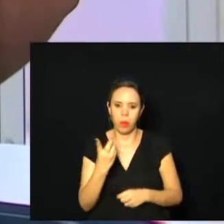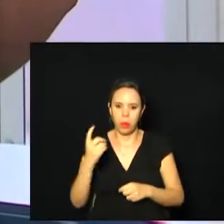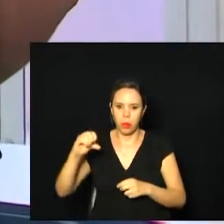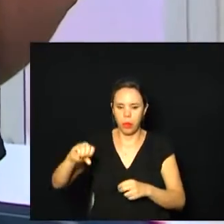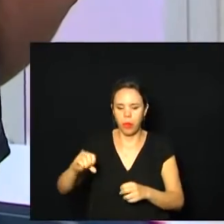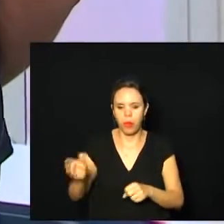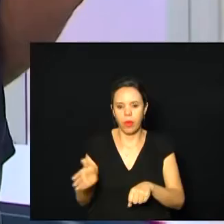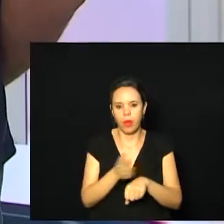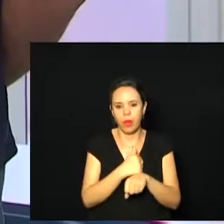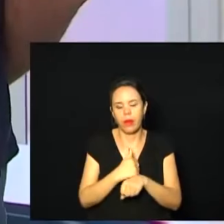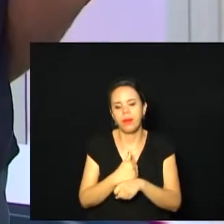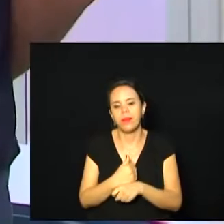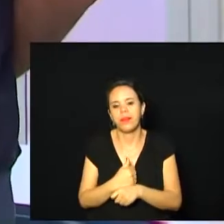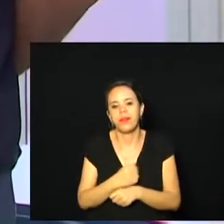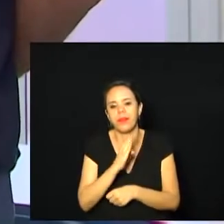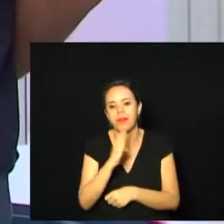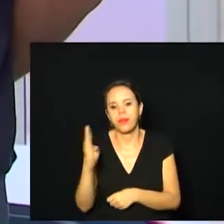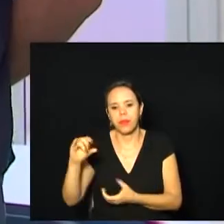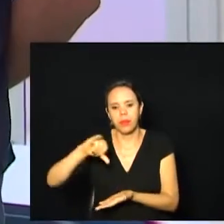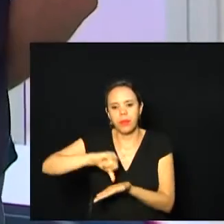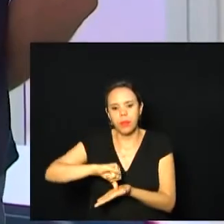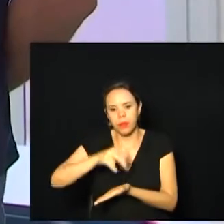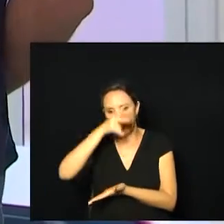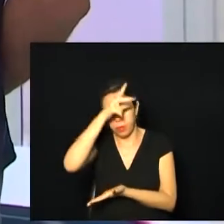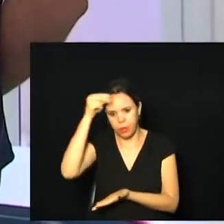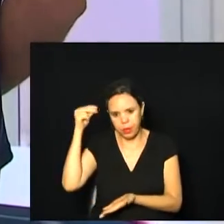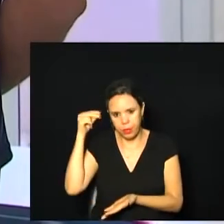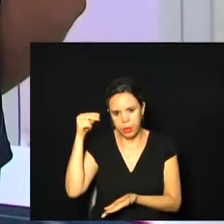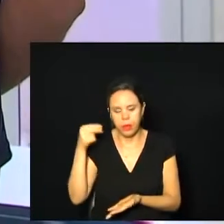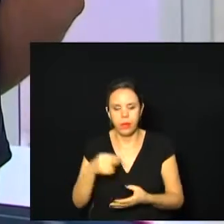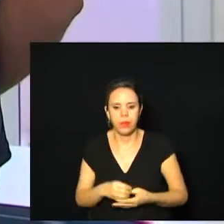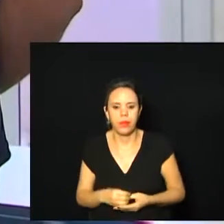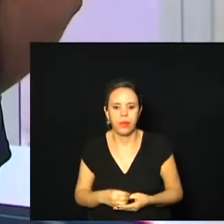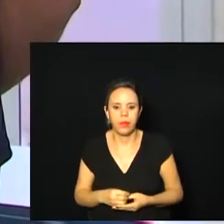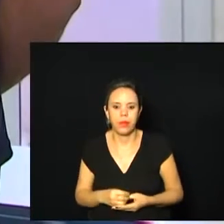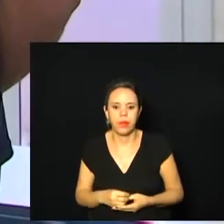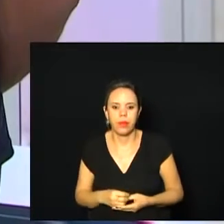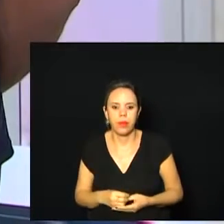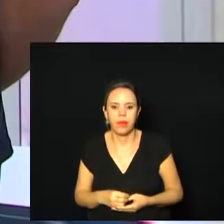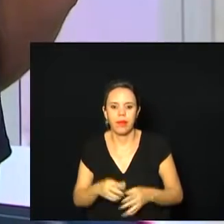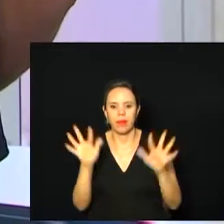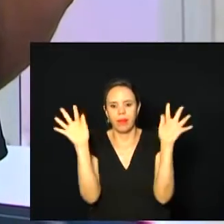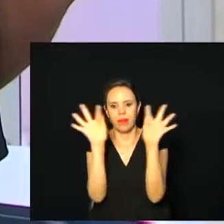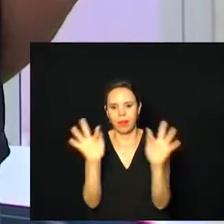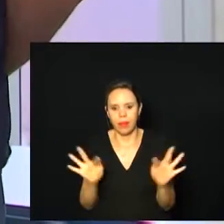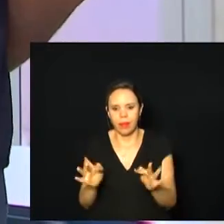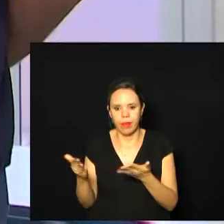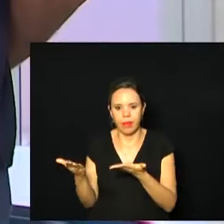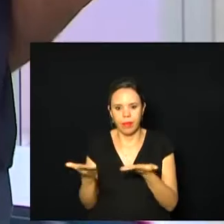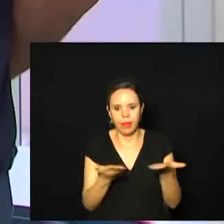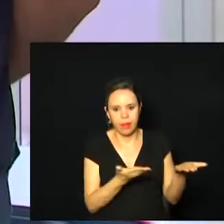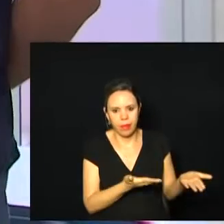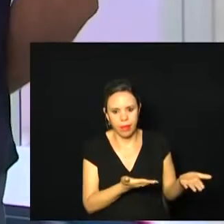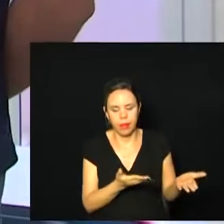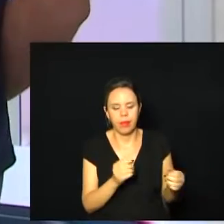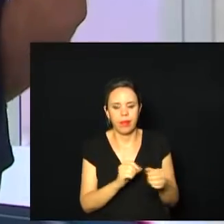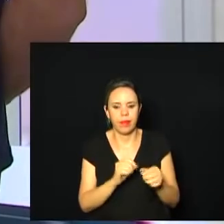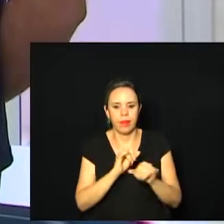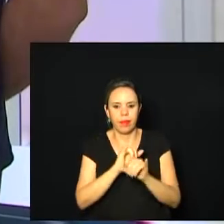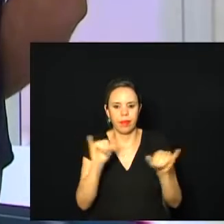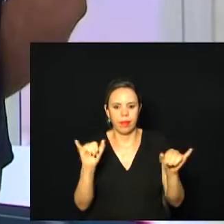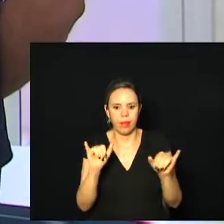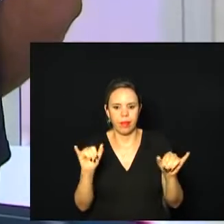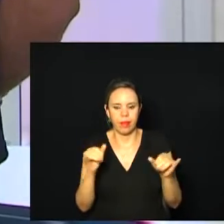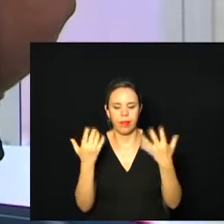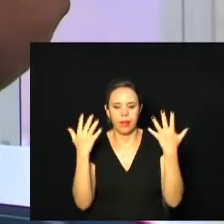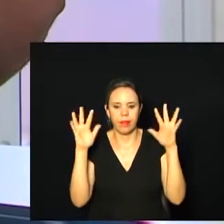2019, anteriormente lá na Biblioteca do Centro da Prefeitura, né? E muito feliz de recebê-los aqui, de fazer por receber a nossa